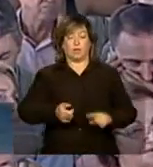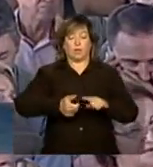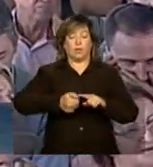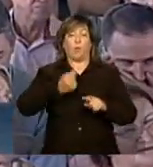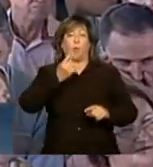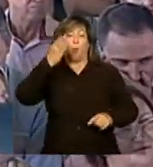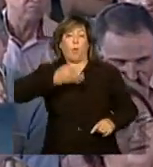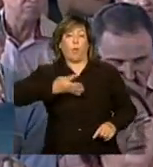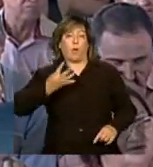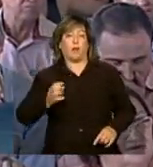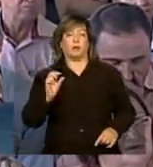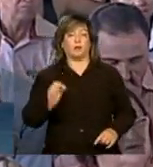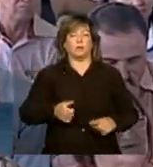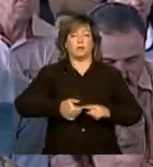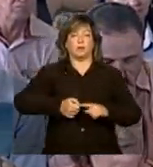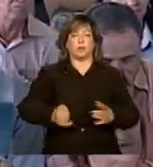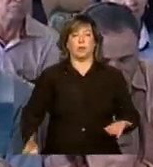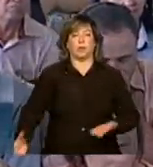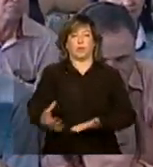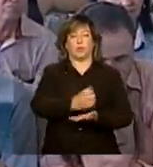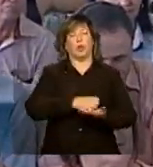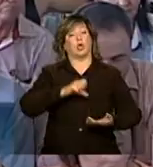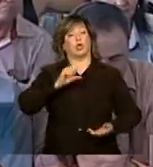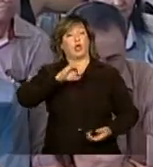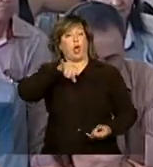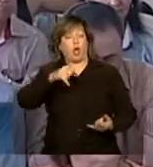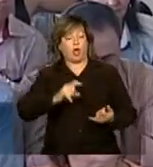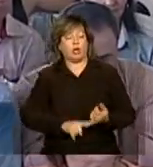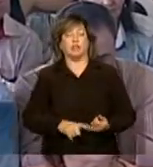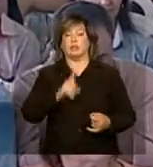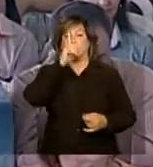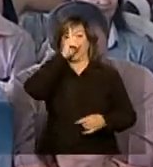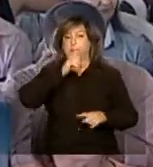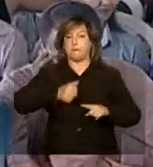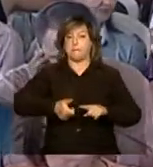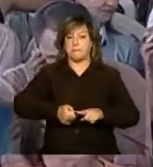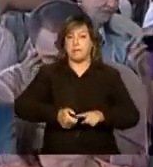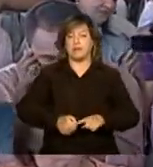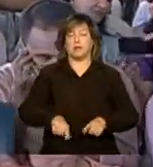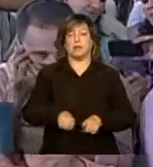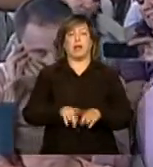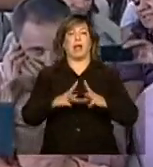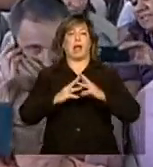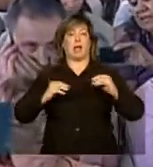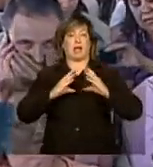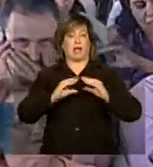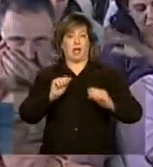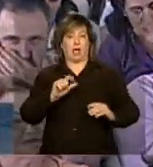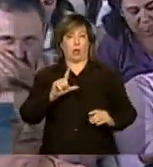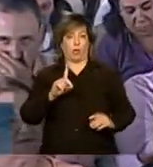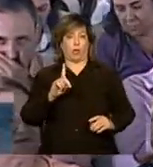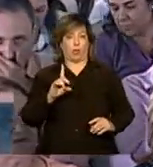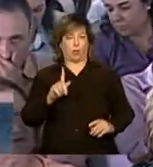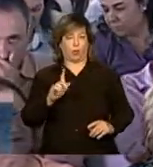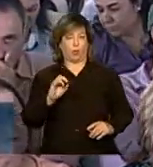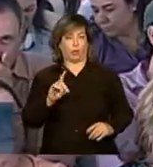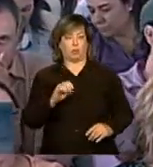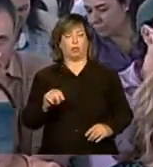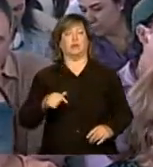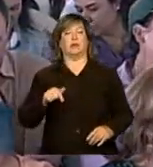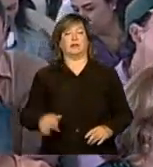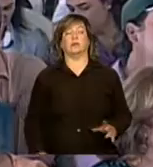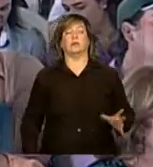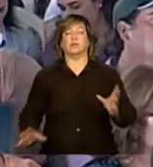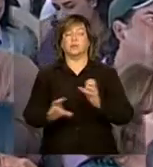colhidos, sendo ainda líder na produção de soja e milho e algodão. Para a safra em andamento, a estimativa é que seja